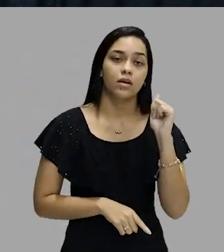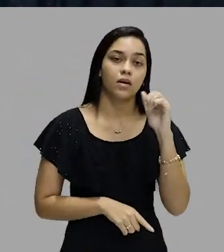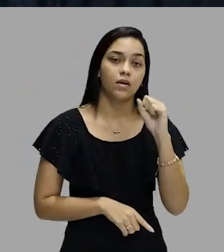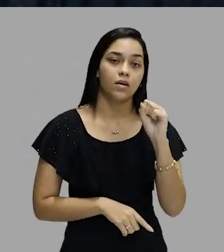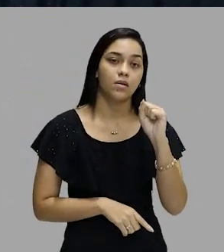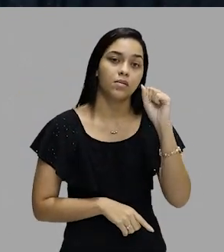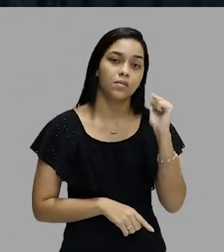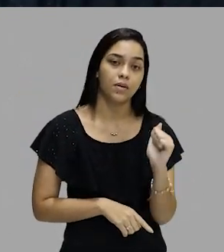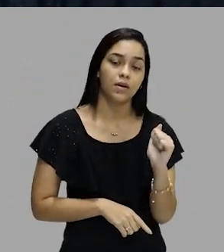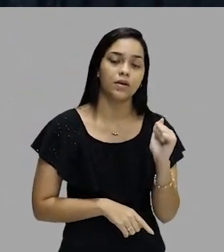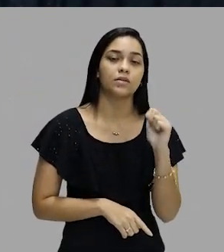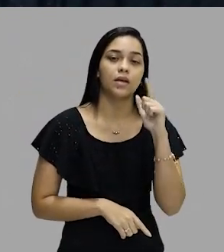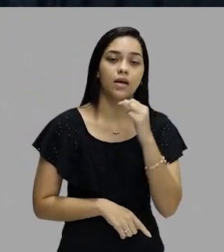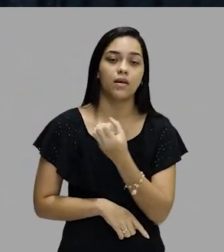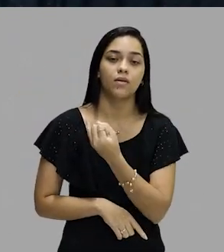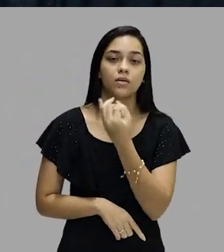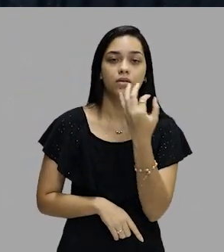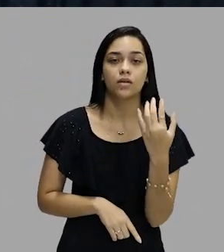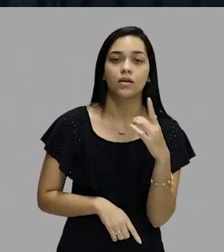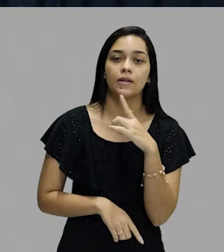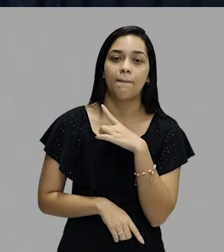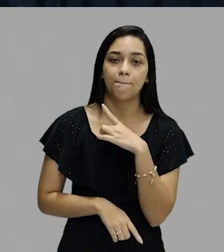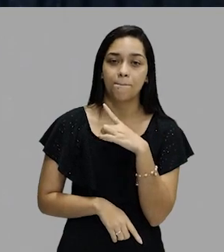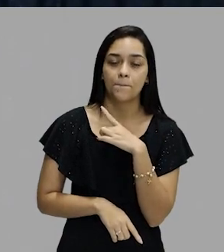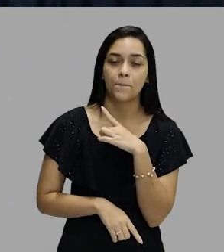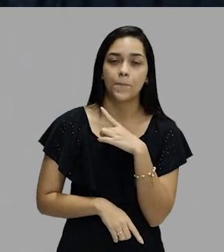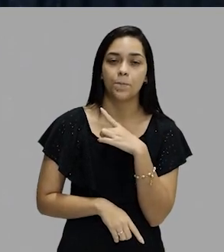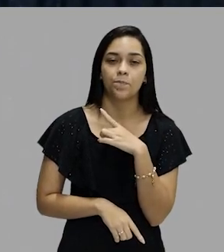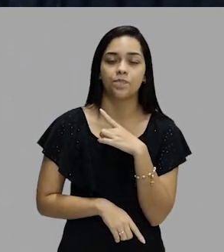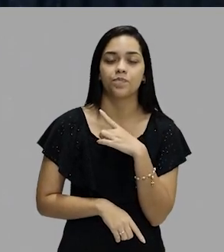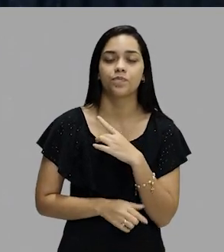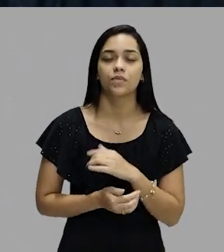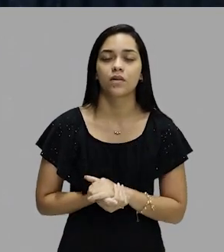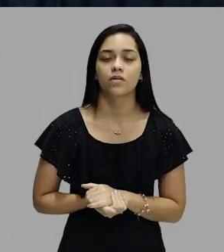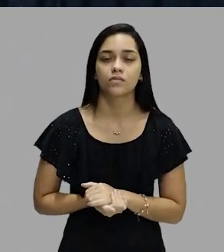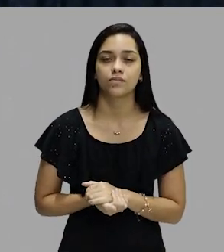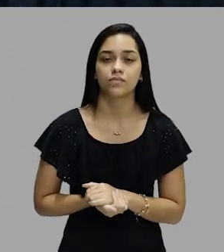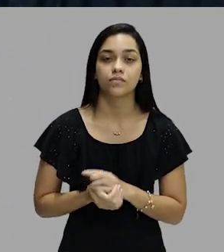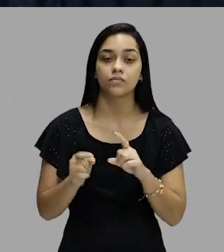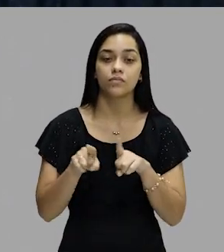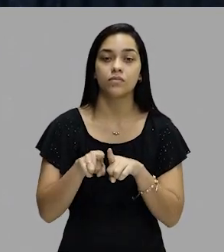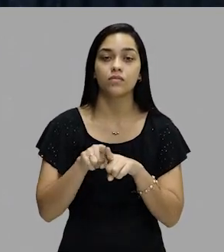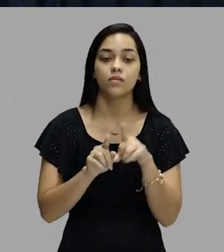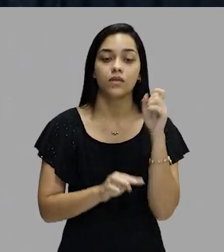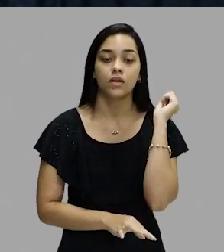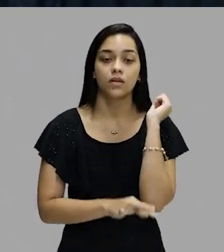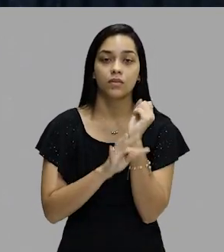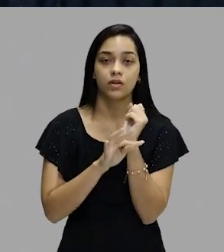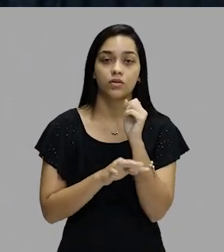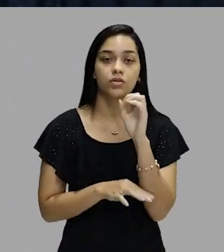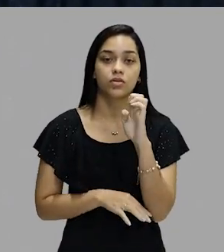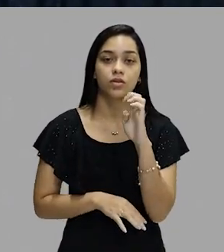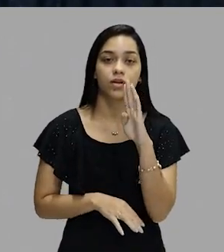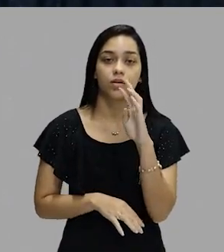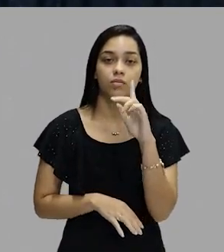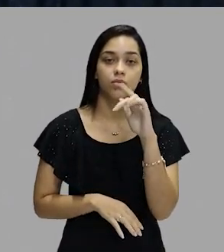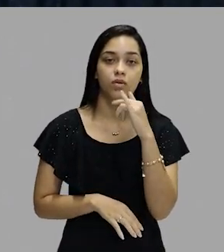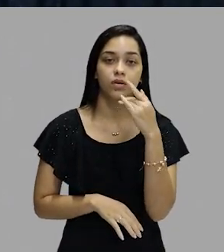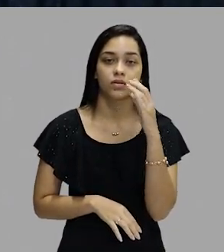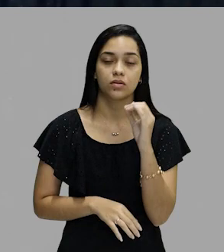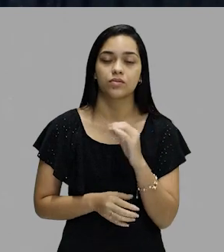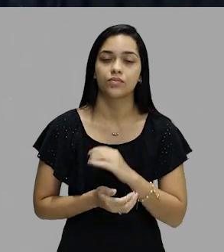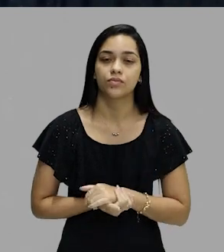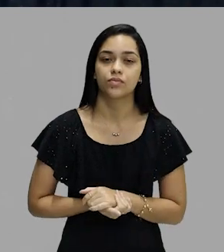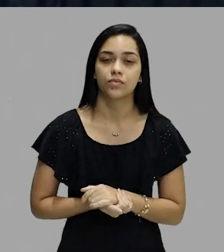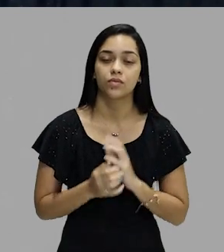volume, certo? É a quantidade de elementos que a gente vai ter para determinado volume, tá ok? E a temperatura de ebulição. Cada